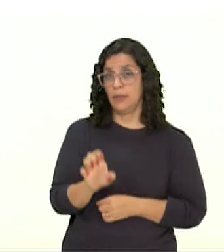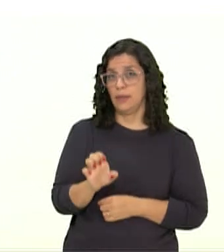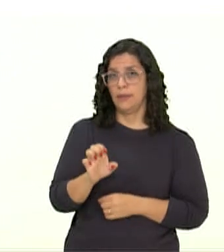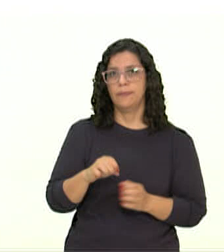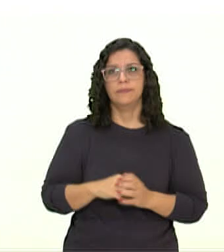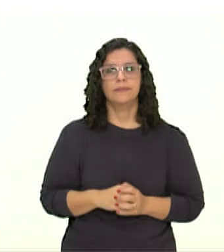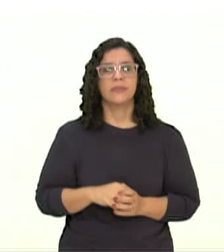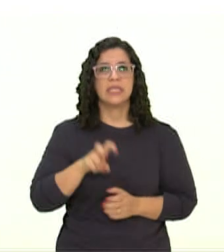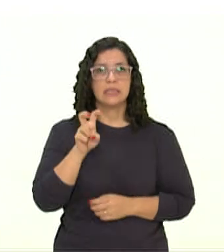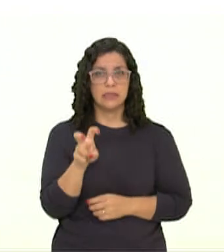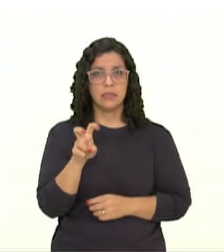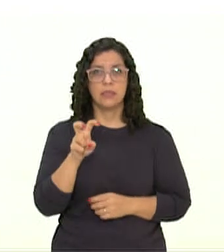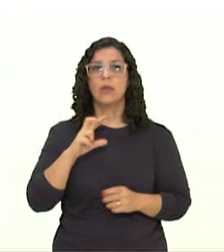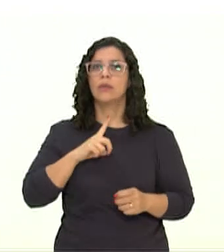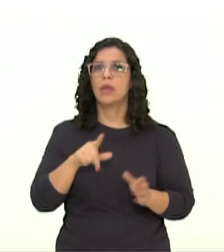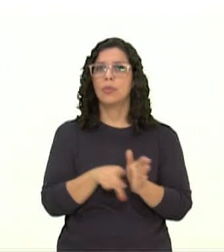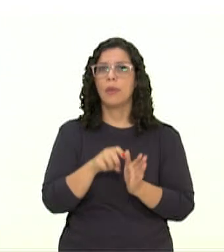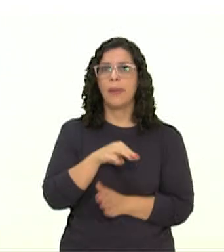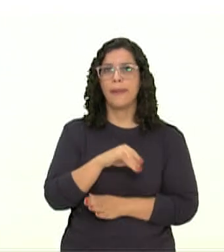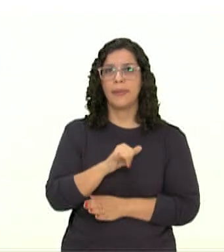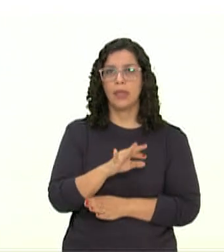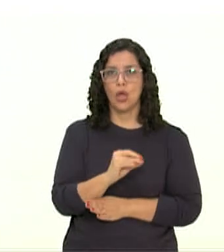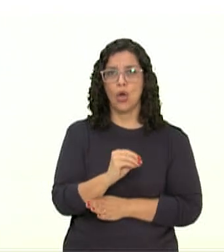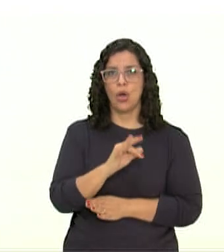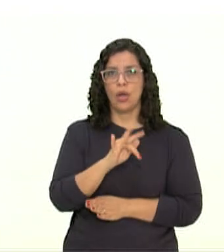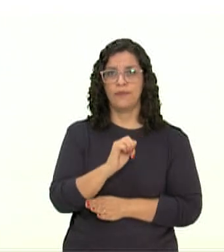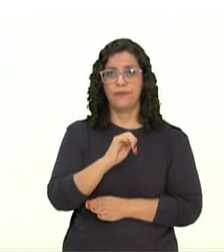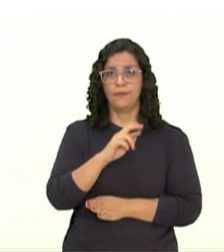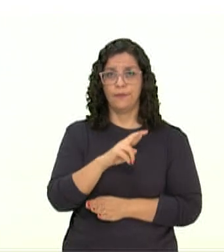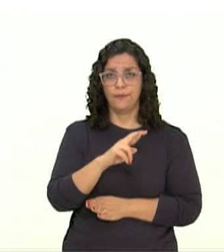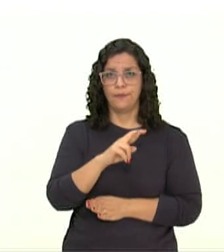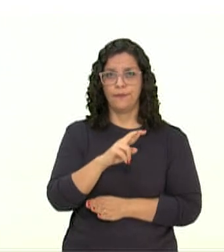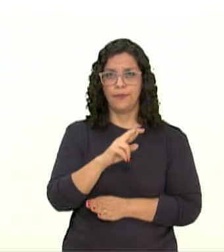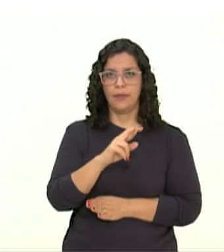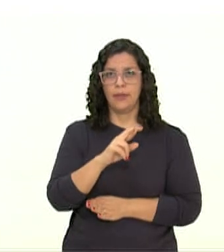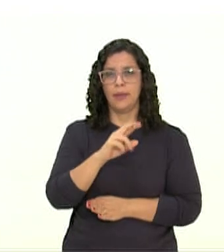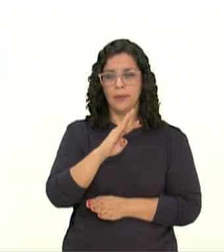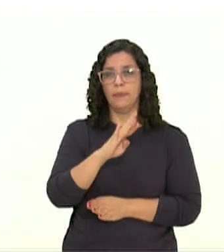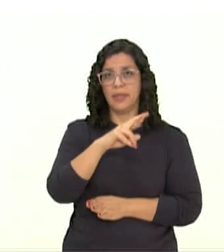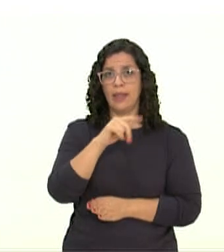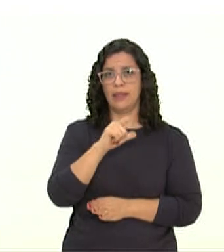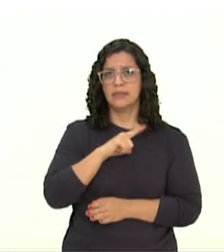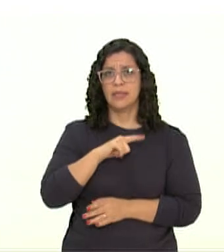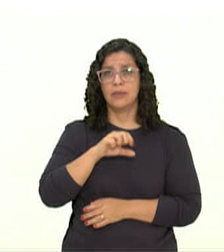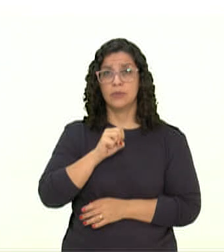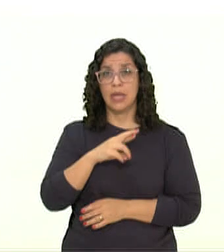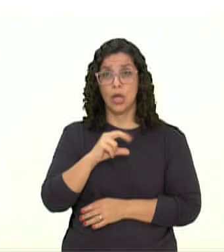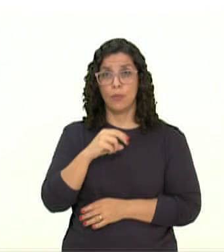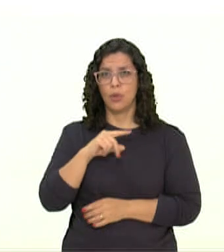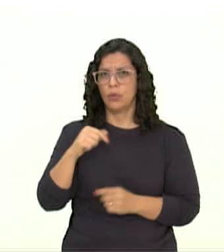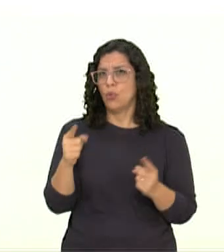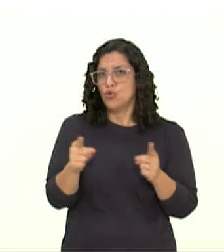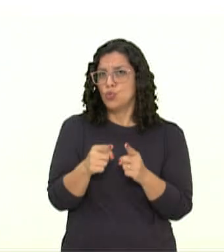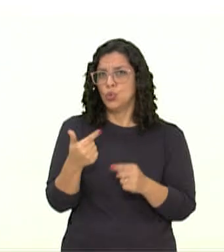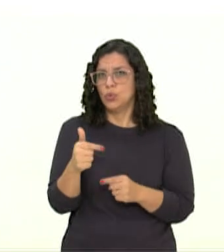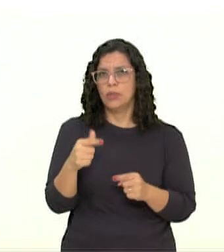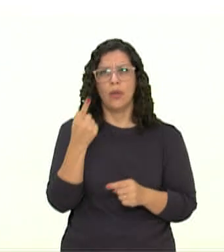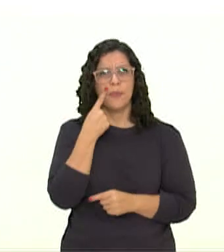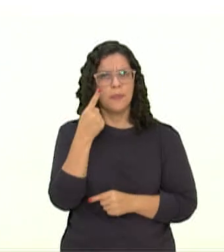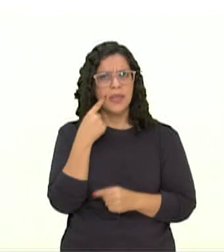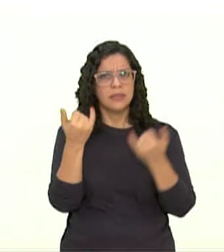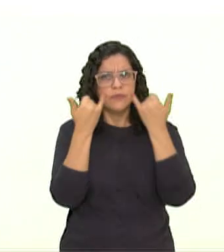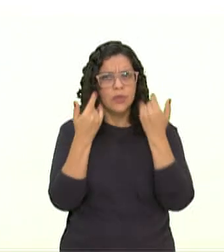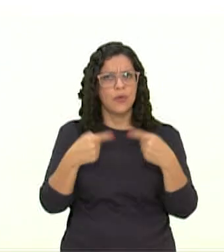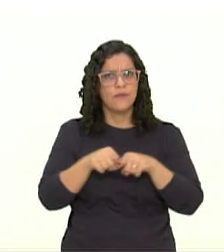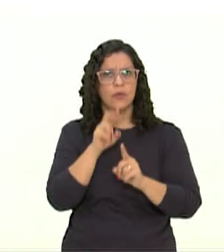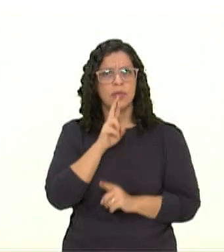E, 5 contém miofibrilas e corresponde ao sarcômero, que não se encurta. Gente, essa aqui é um monte de informação. Pensa bem e a